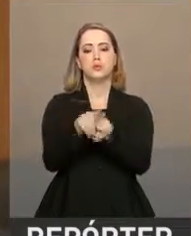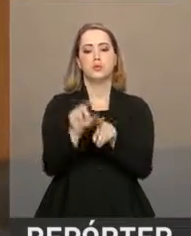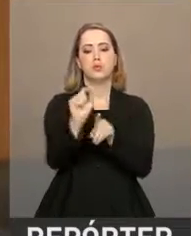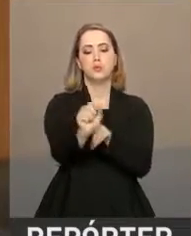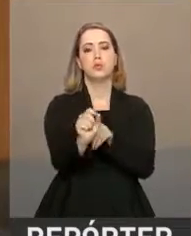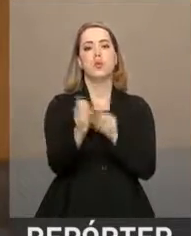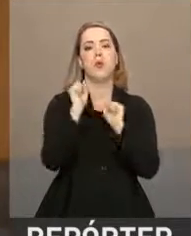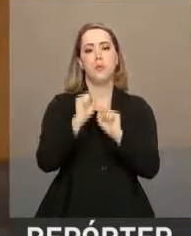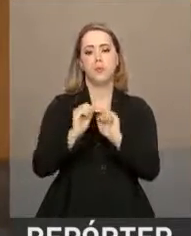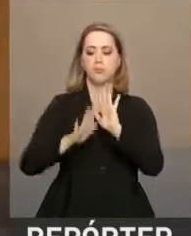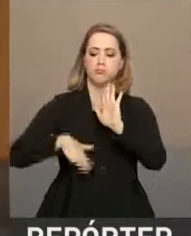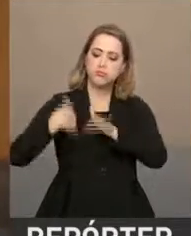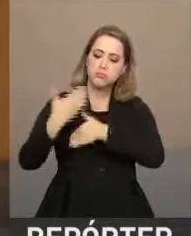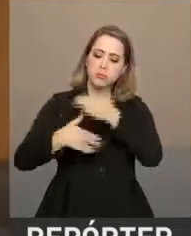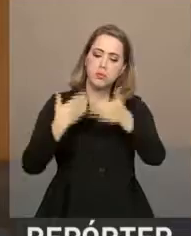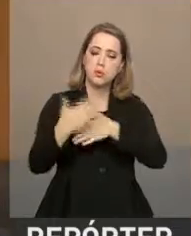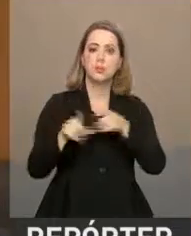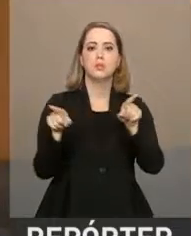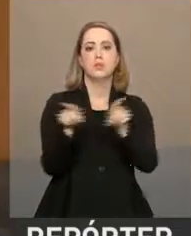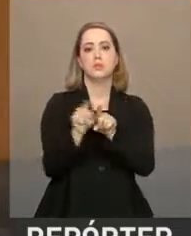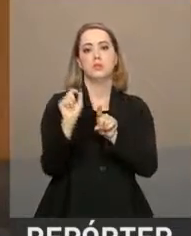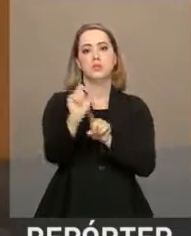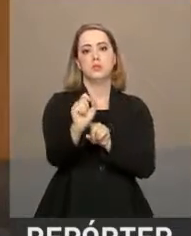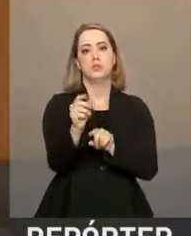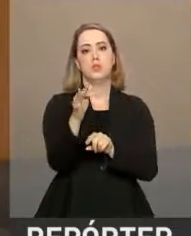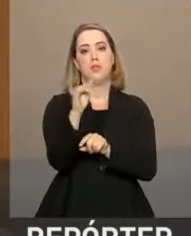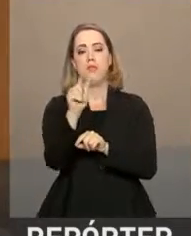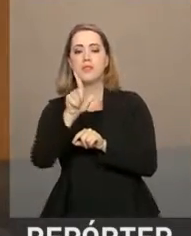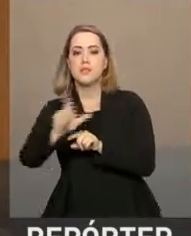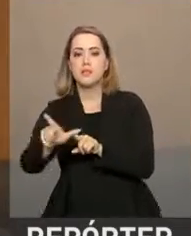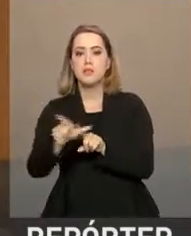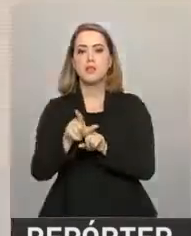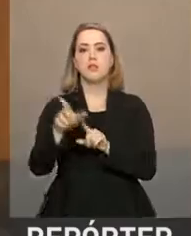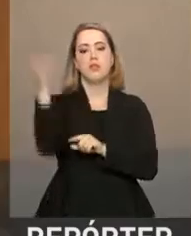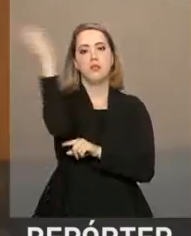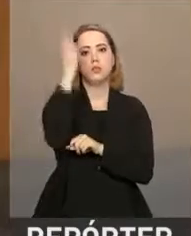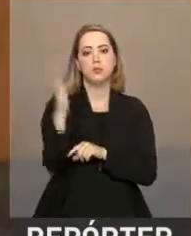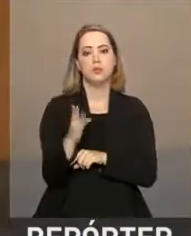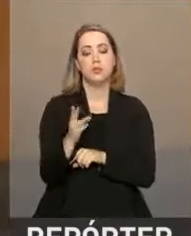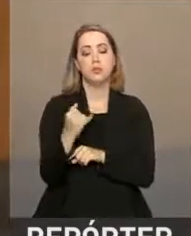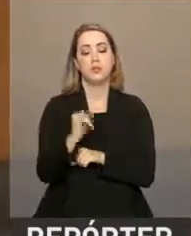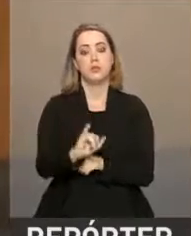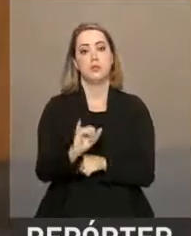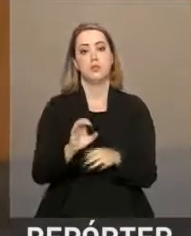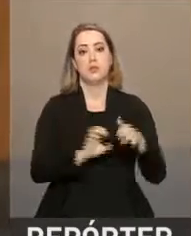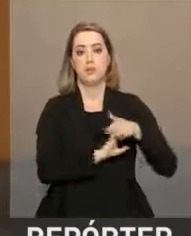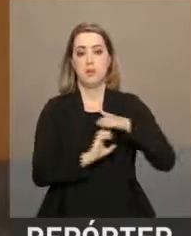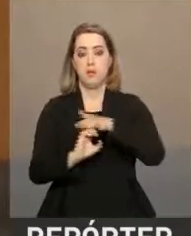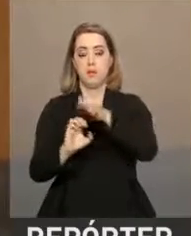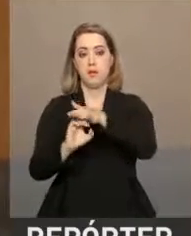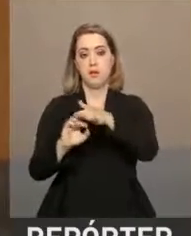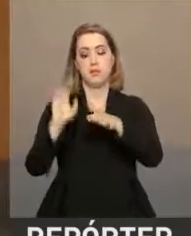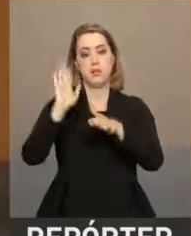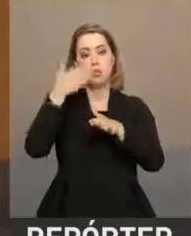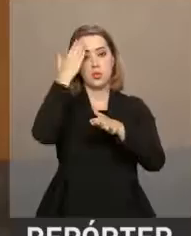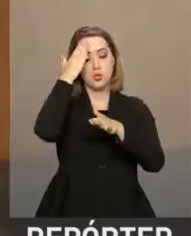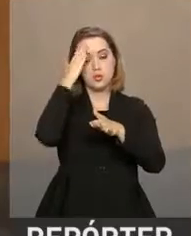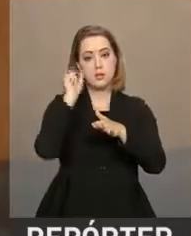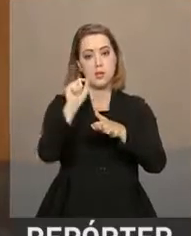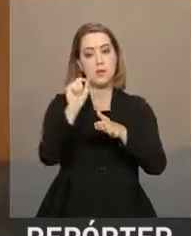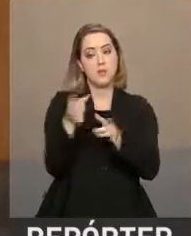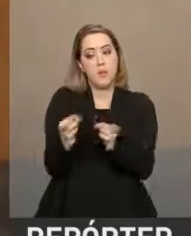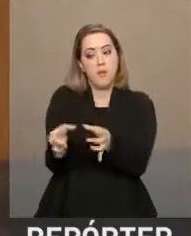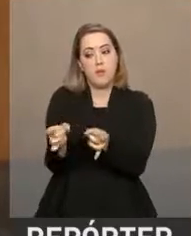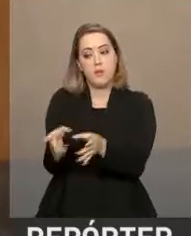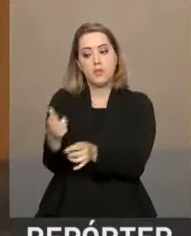a sustentabilidade fiscal, né, da dívida pública brasileira. Se a empresa já sabe que quando ela for exportar aquele